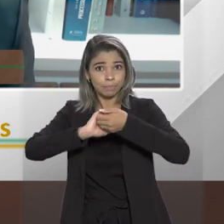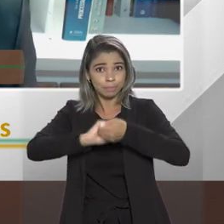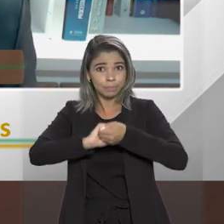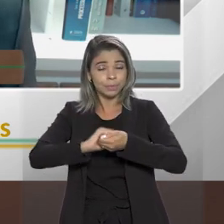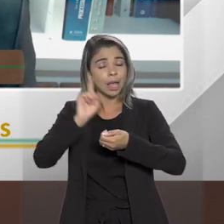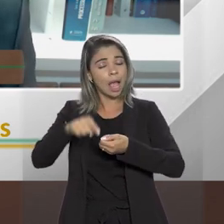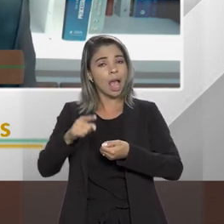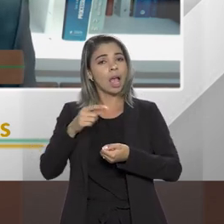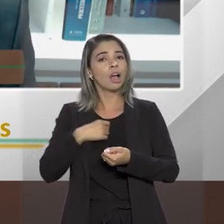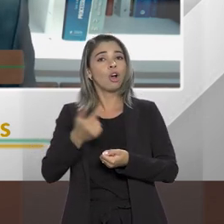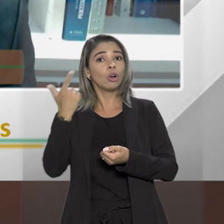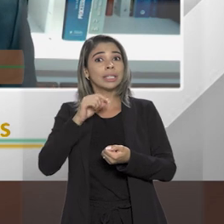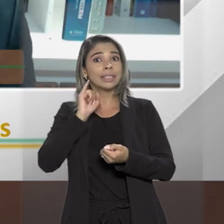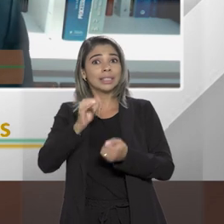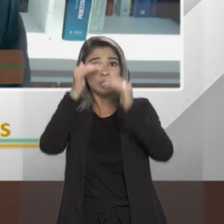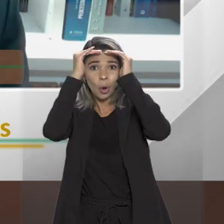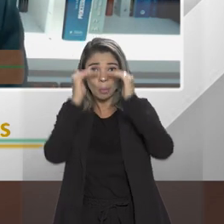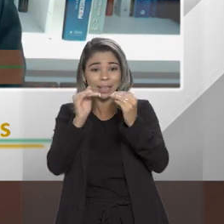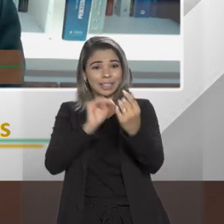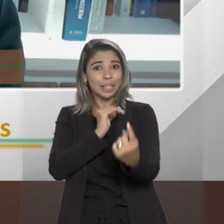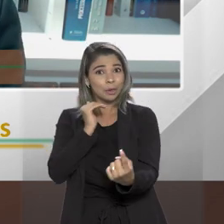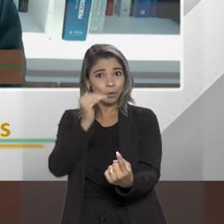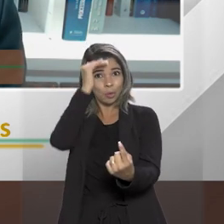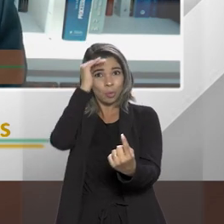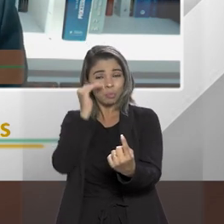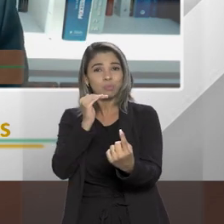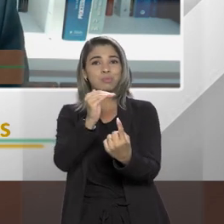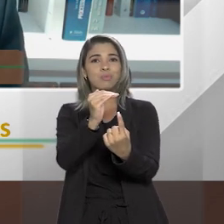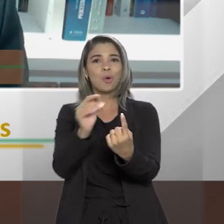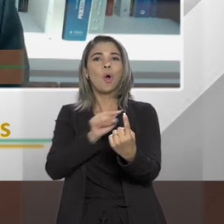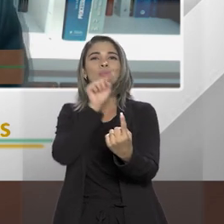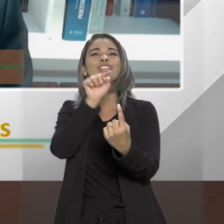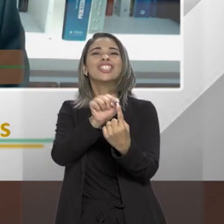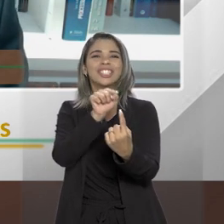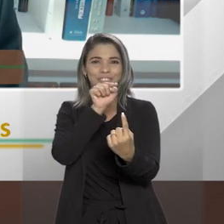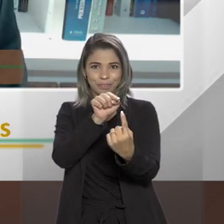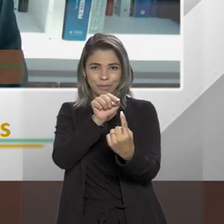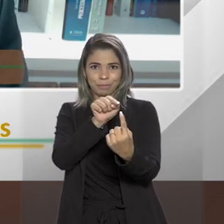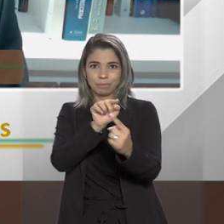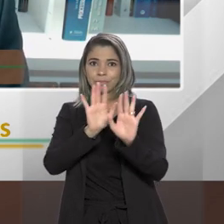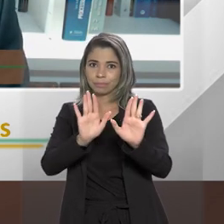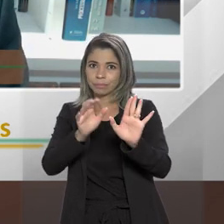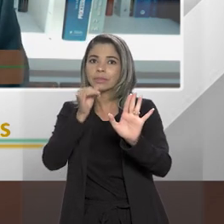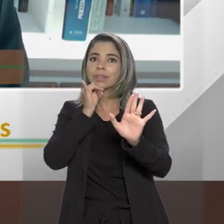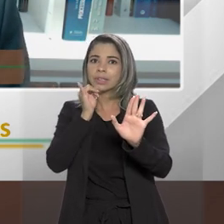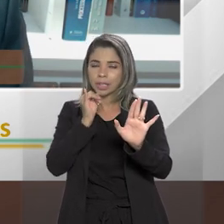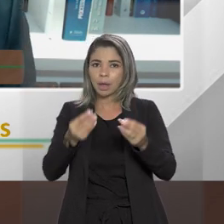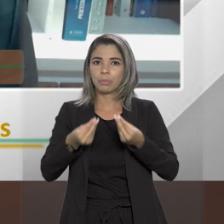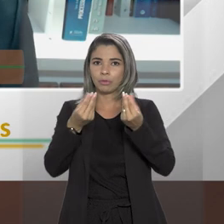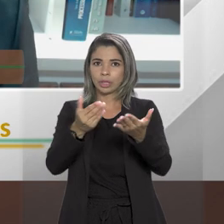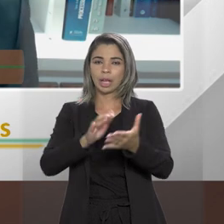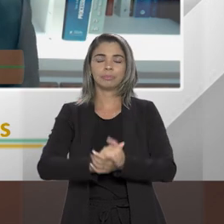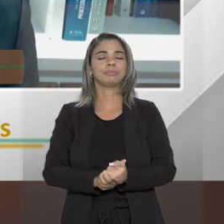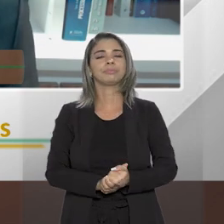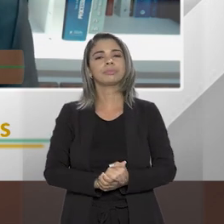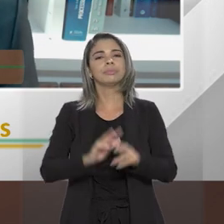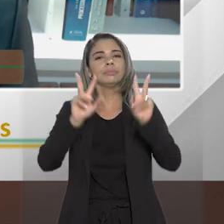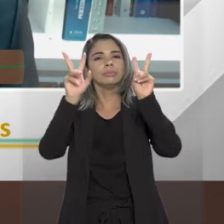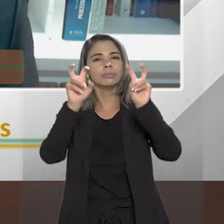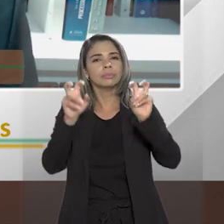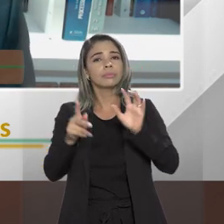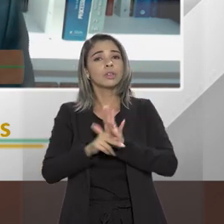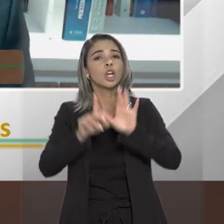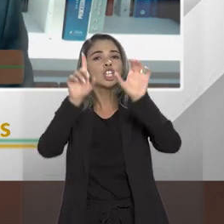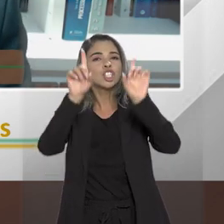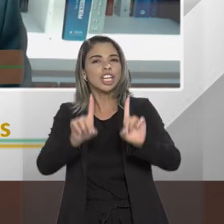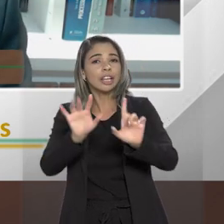colocada, o primeiro objetivo apresentado. E por que é importante a gente deixar isso claro? Vou dar alguns exemplos. Questões que envolvam direito de